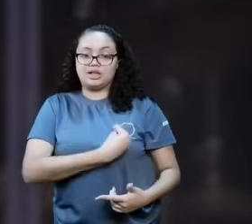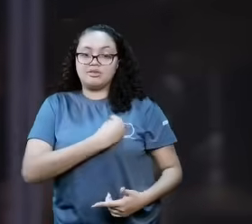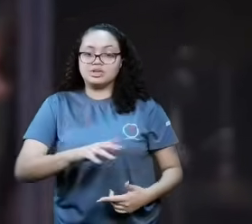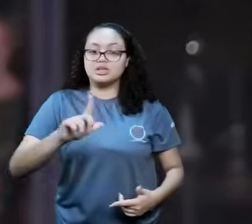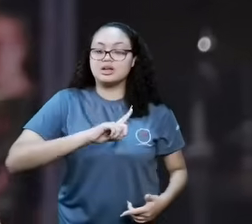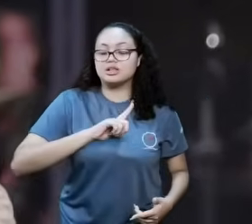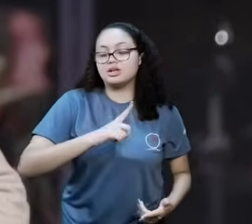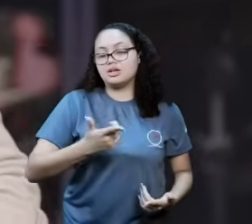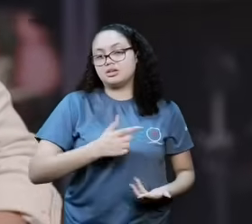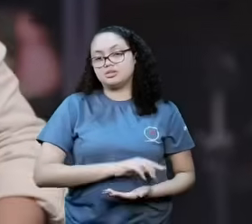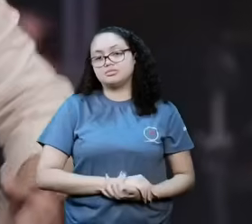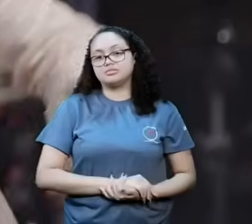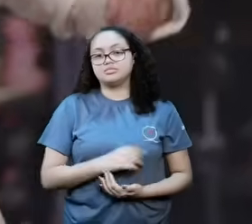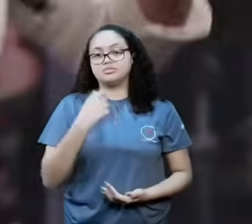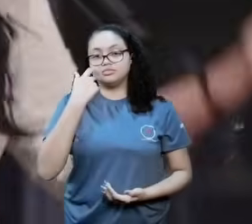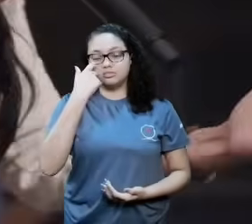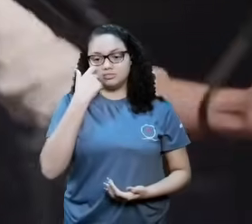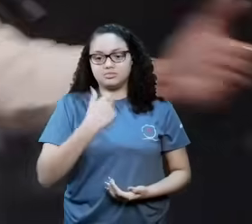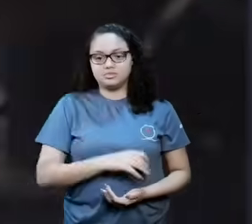tem.